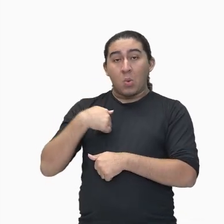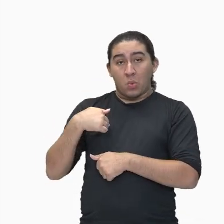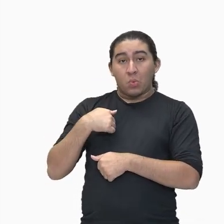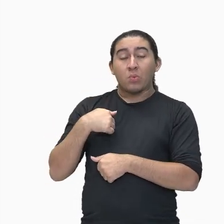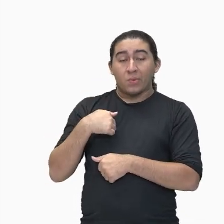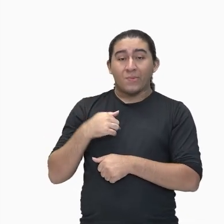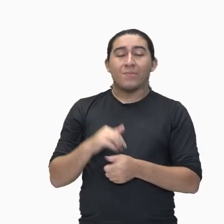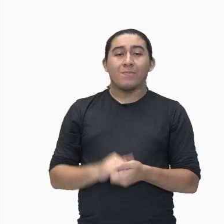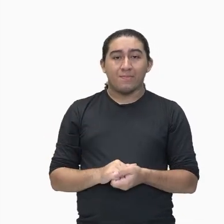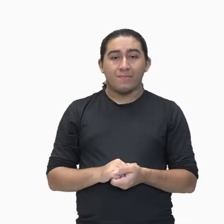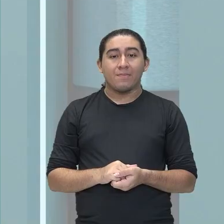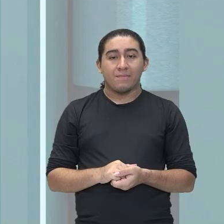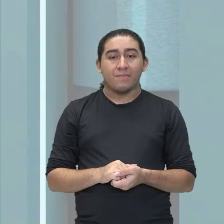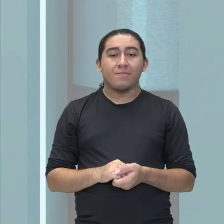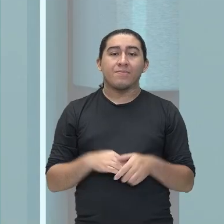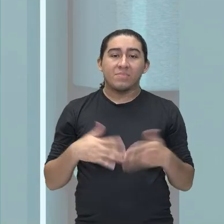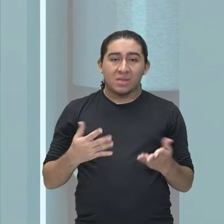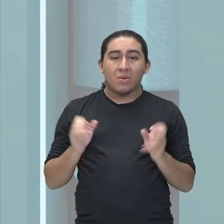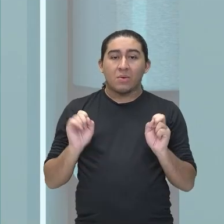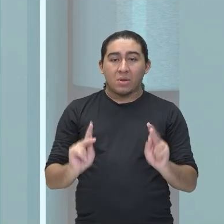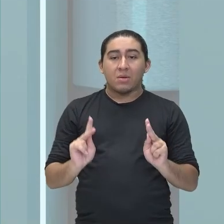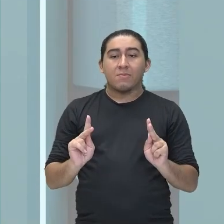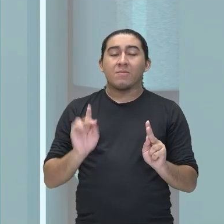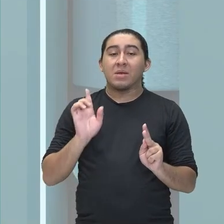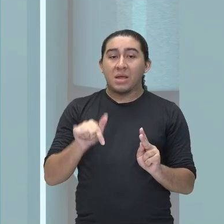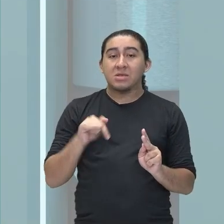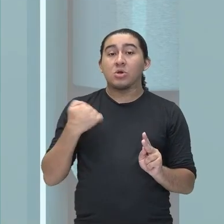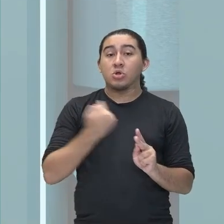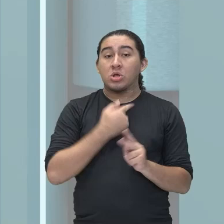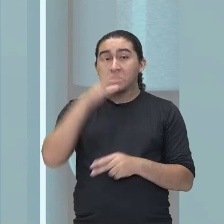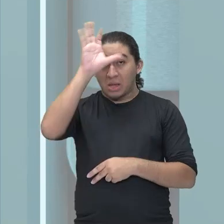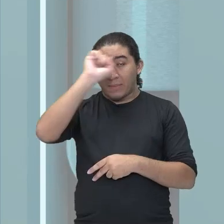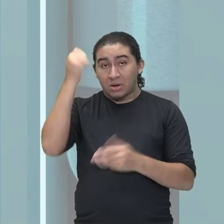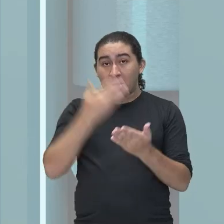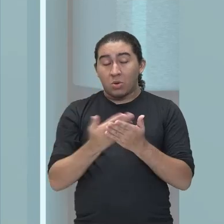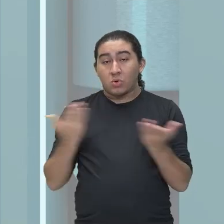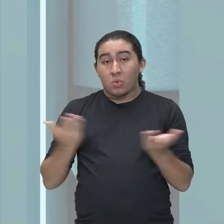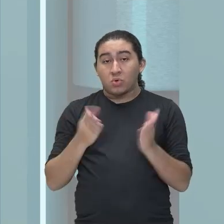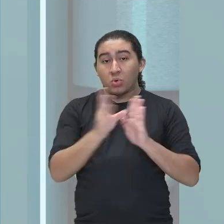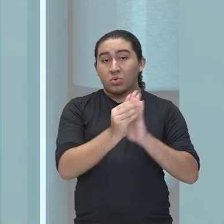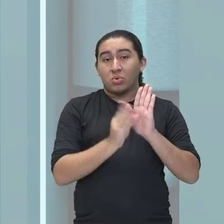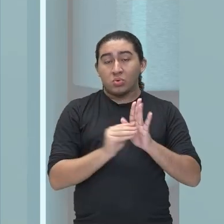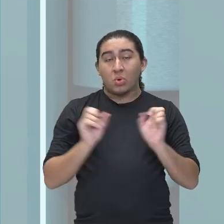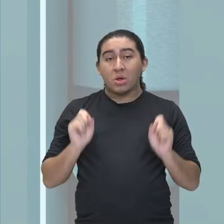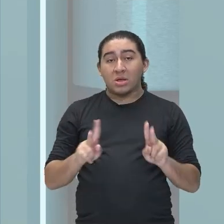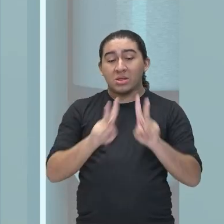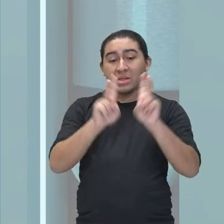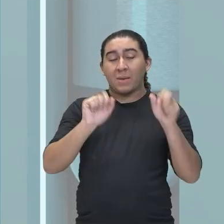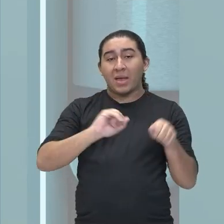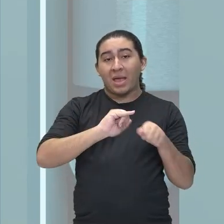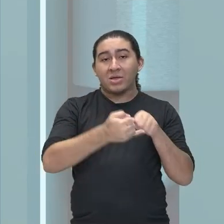bobo. Tá bom? Então, foi isso que nós aprendemos na aula de hoje sobre